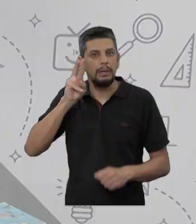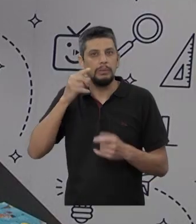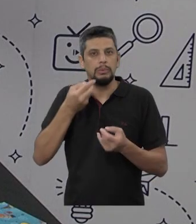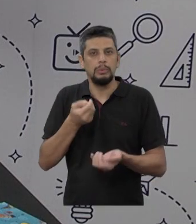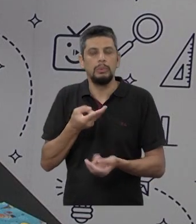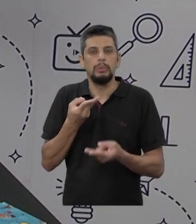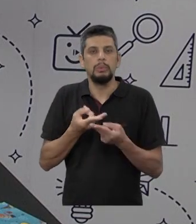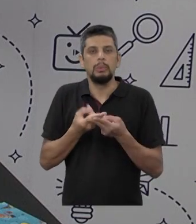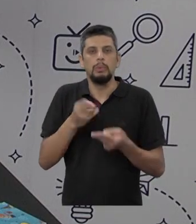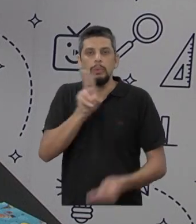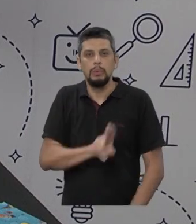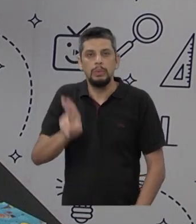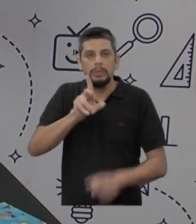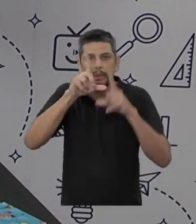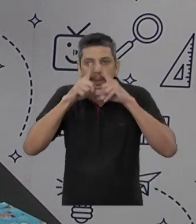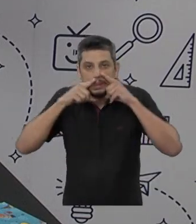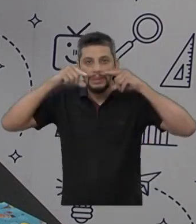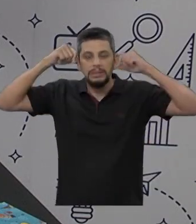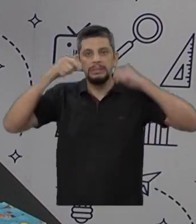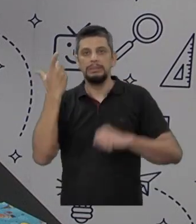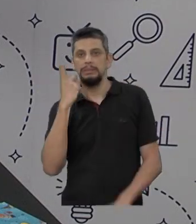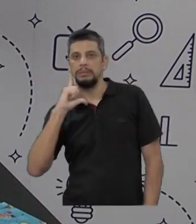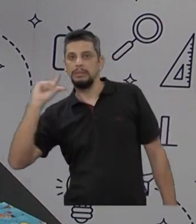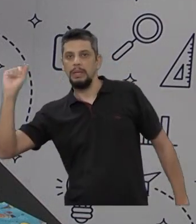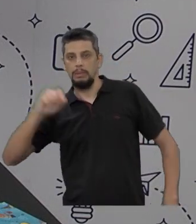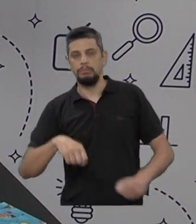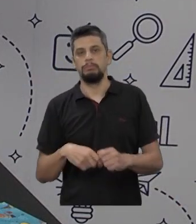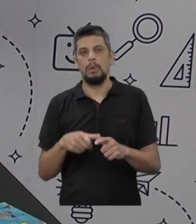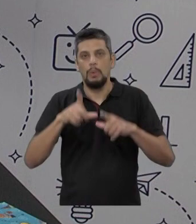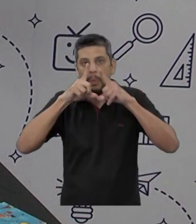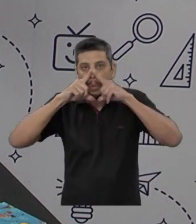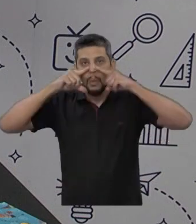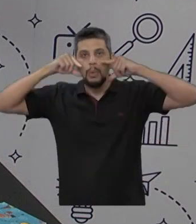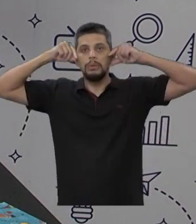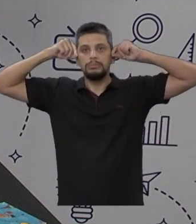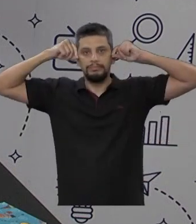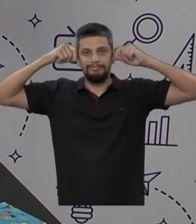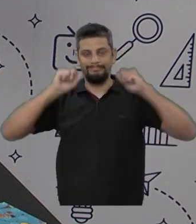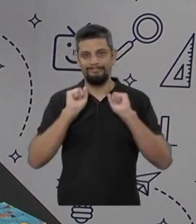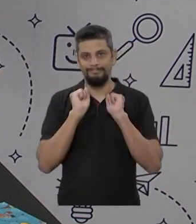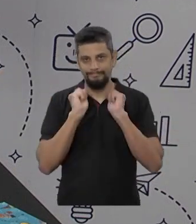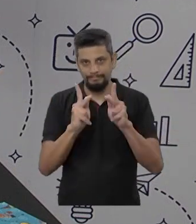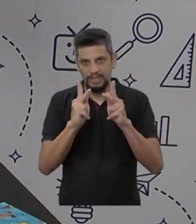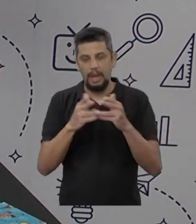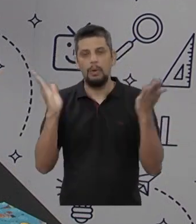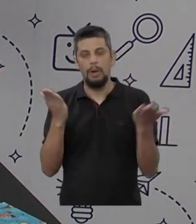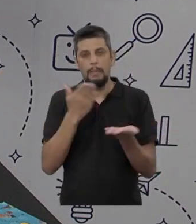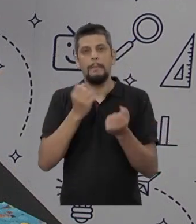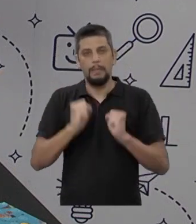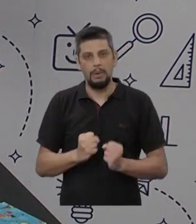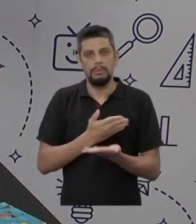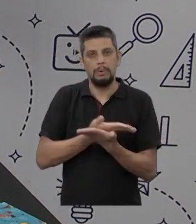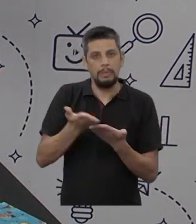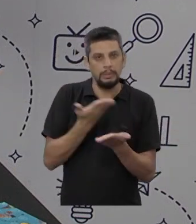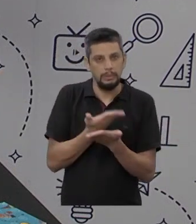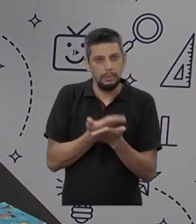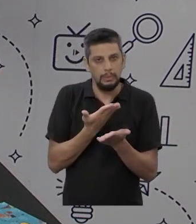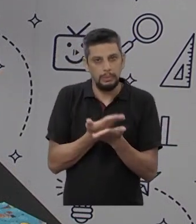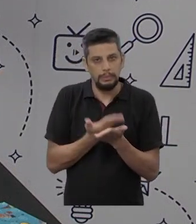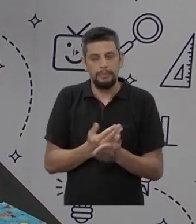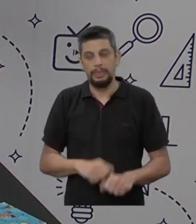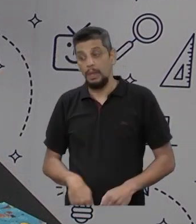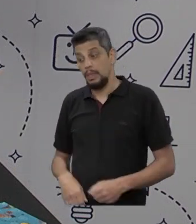das máscaras. Assim que a gente sair daqui, vamos colocar a nossa. Sim. Acho que agora nós podemos começar. Vamos ver o que temos